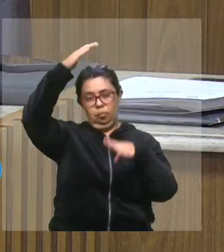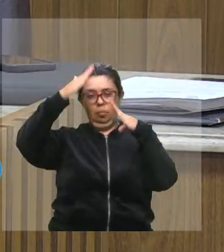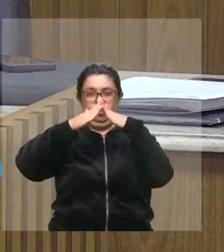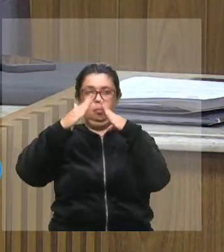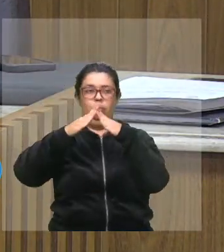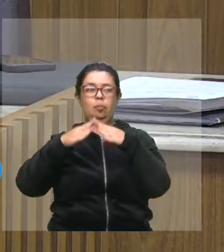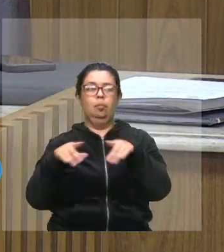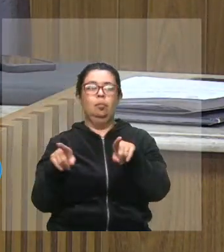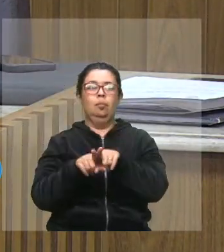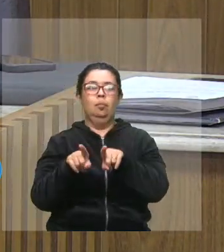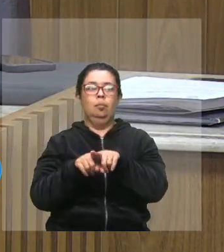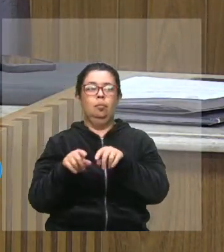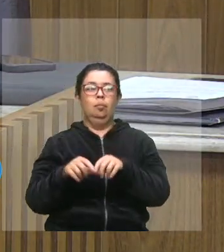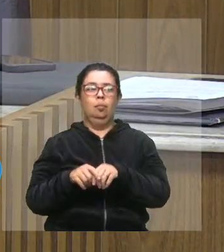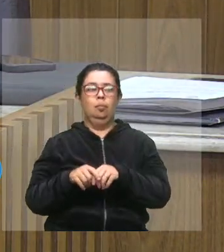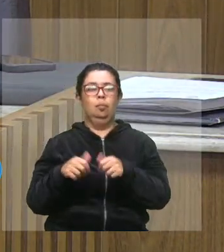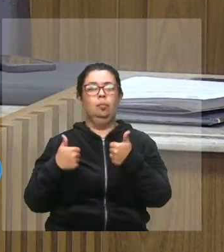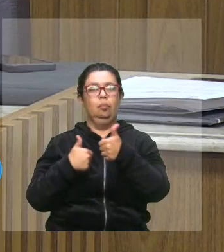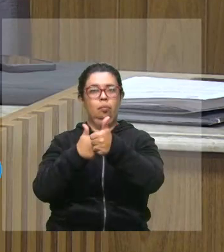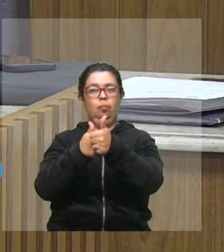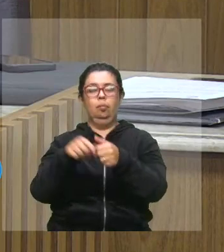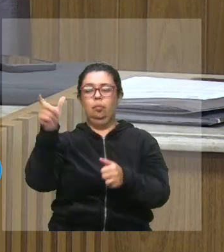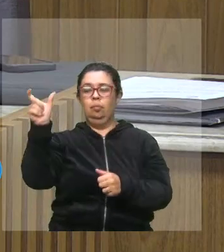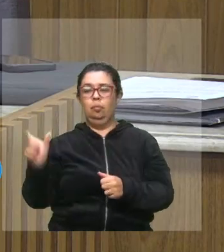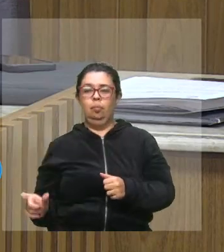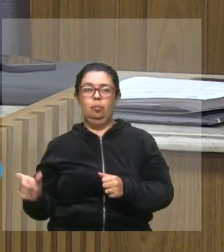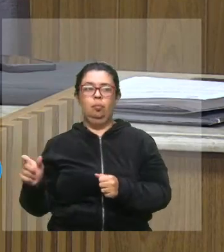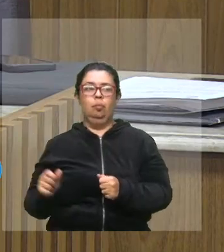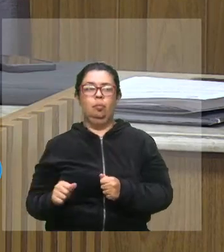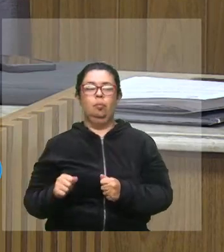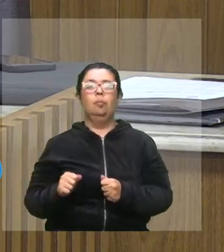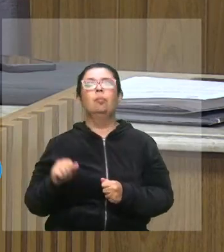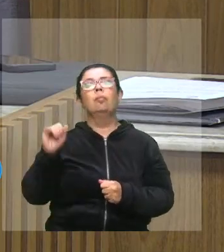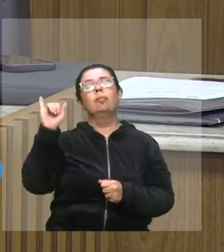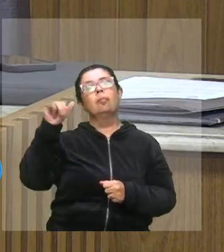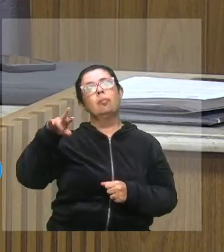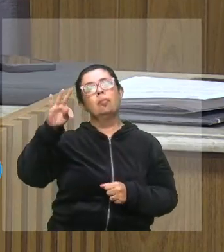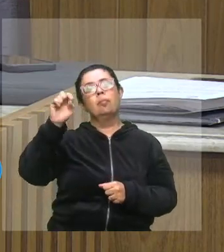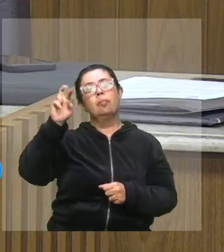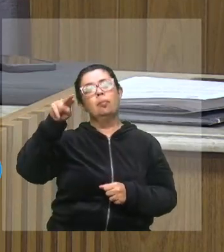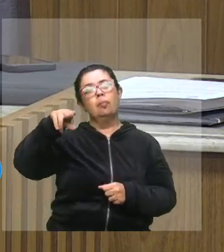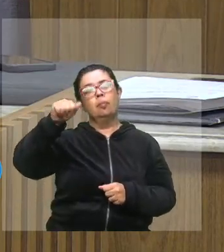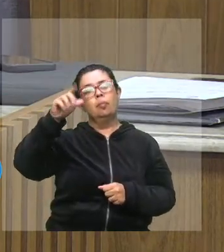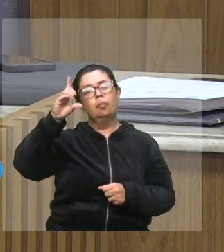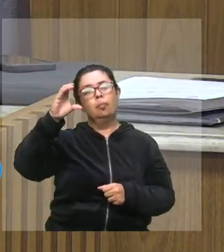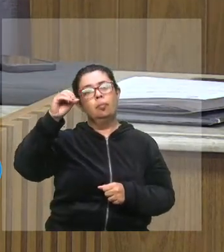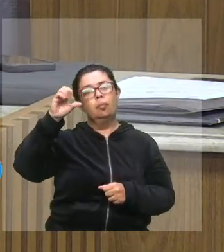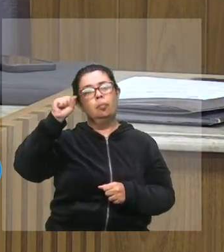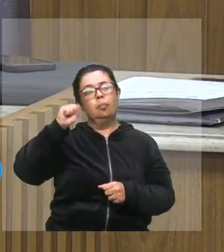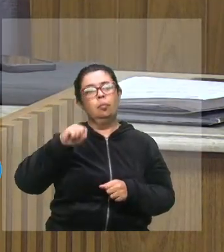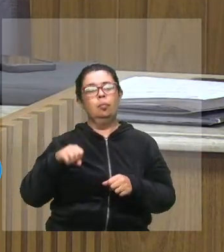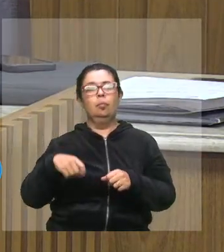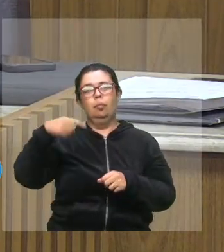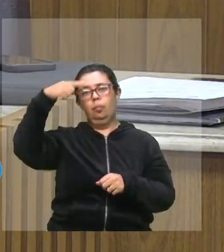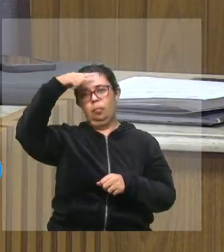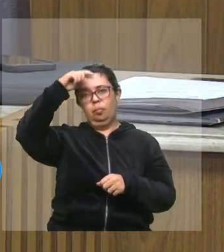assim como acompanhamento de pacientes, internações hospitalar na Santa Casa e no Hospital Maternidade de